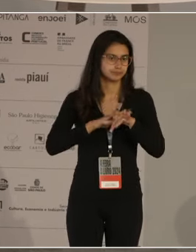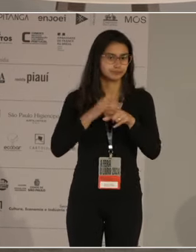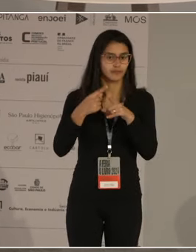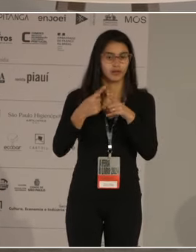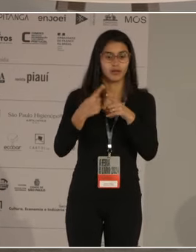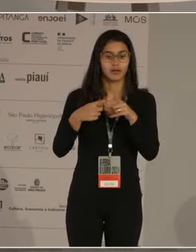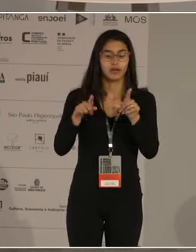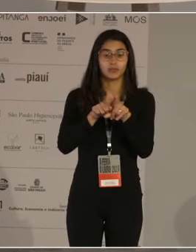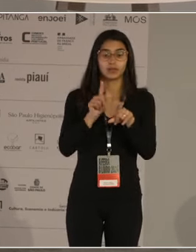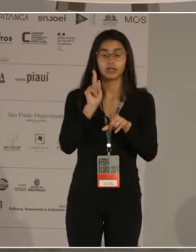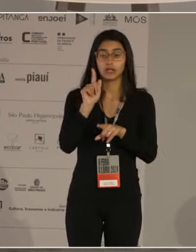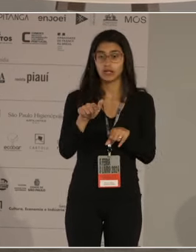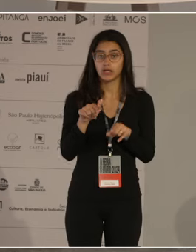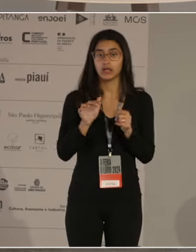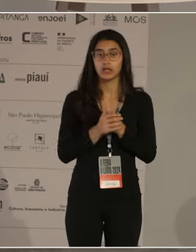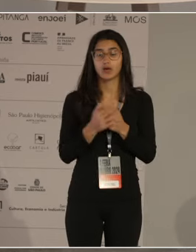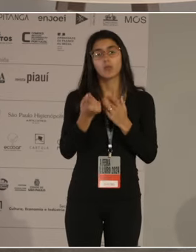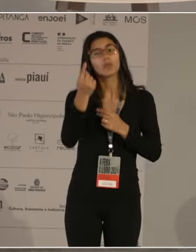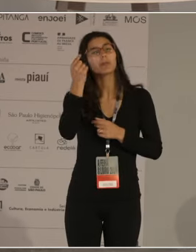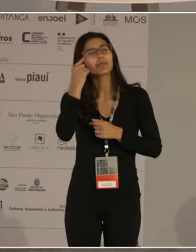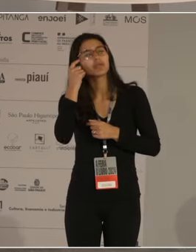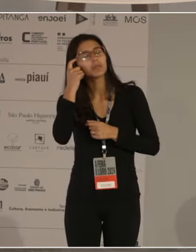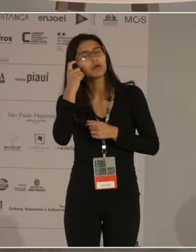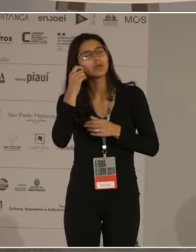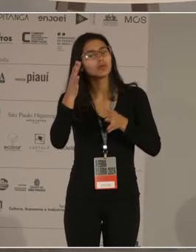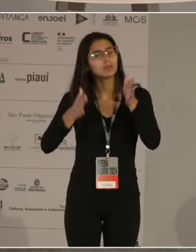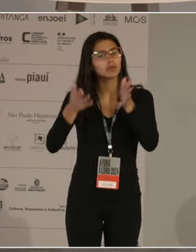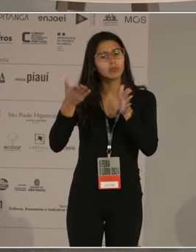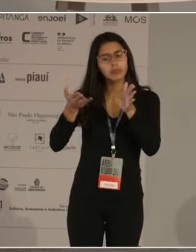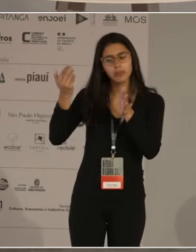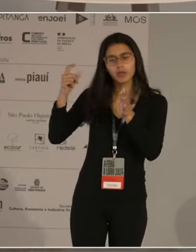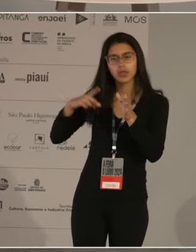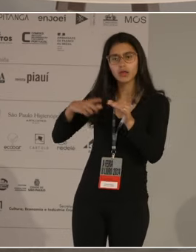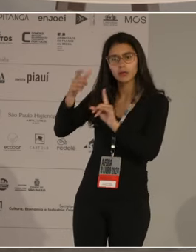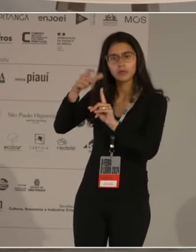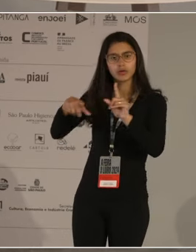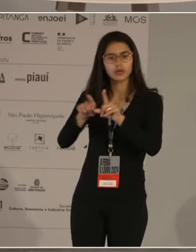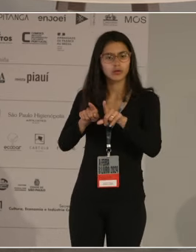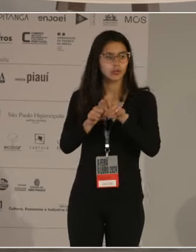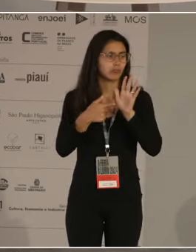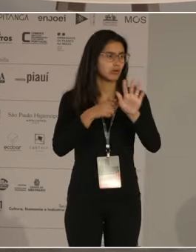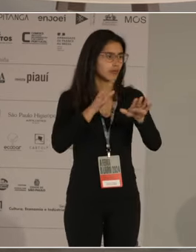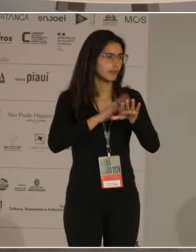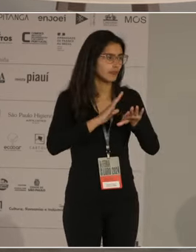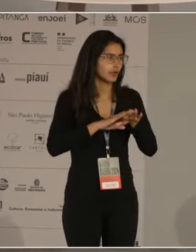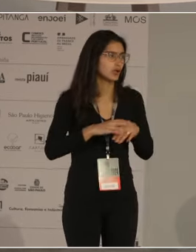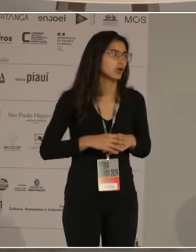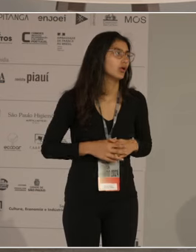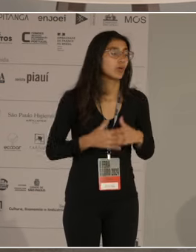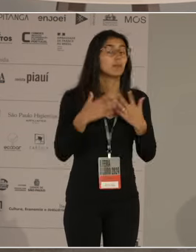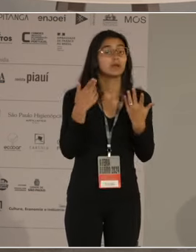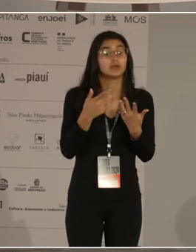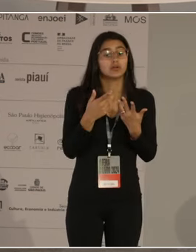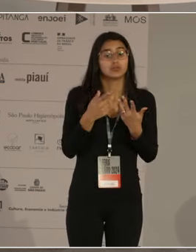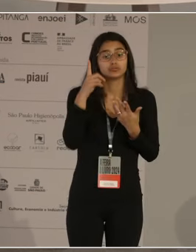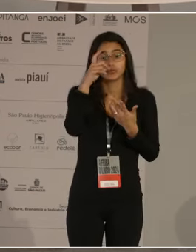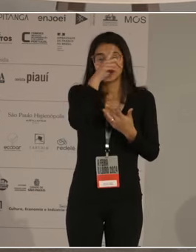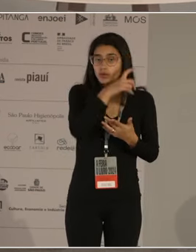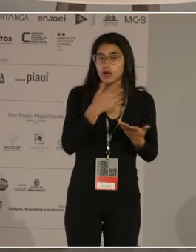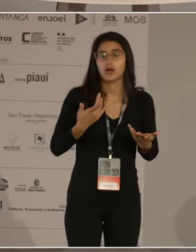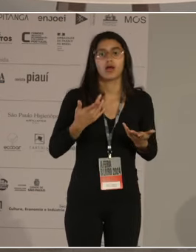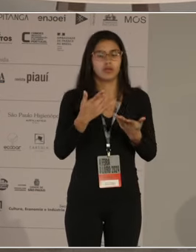era como é o pensamento da época, né? O personagem não está desencarnado. Mas foi um trauma muito